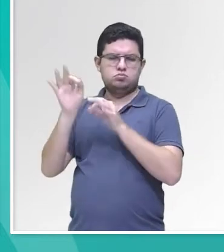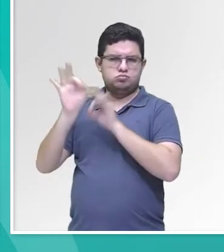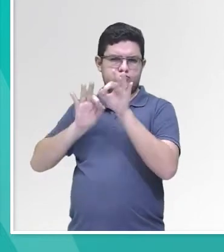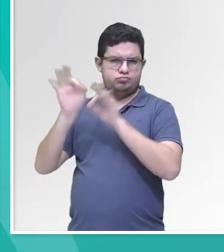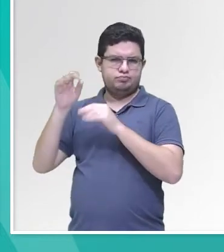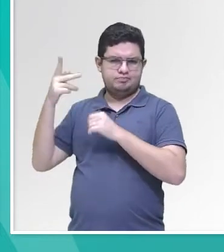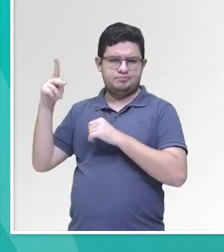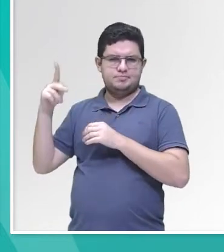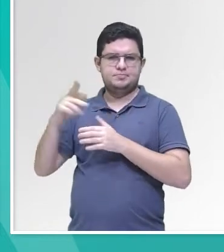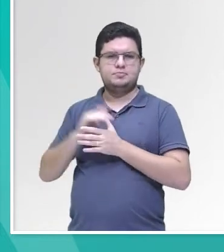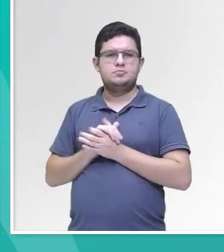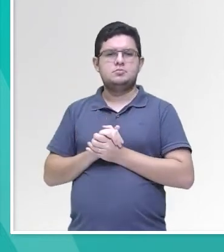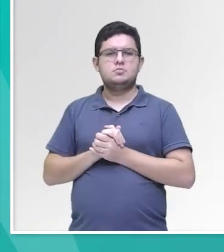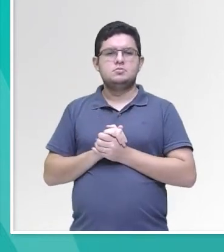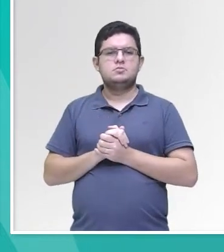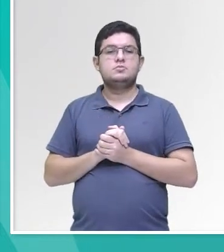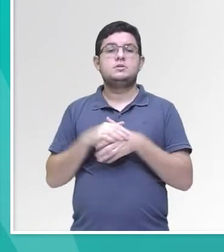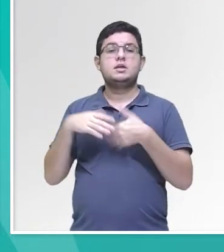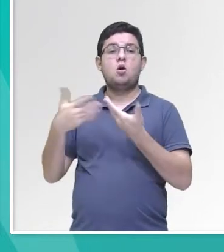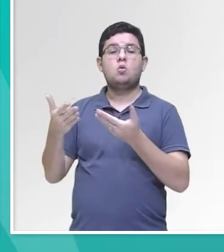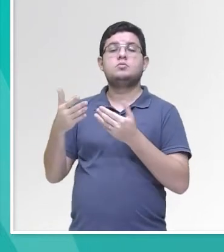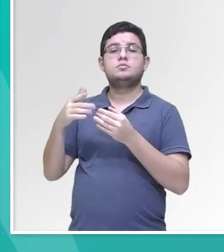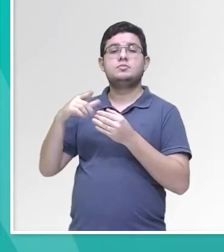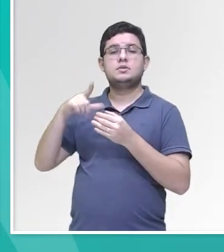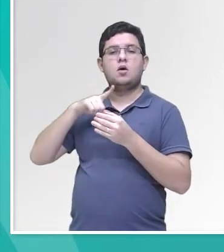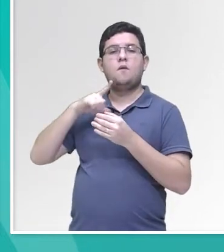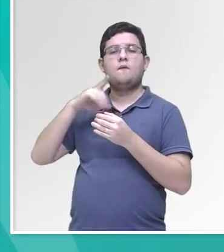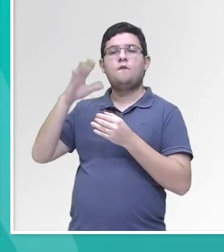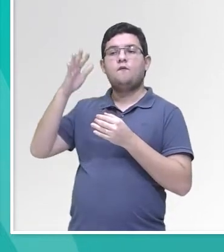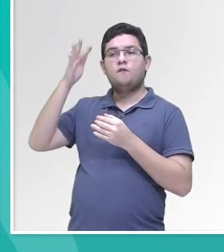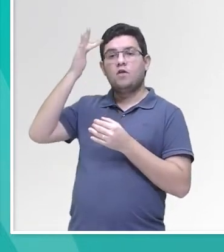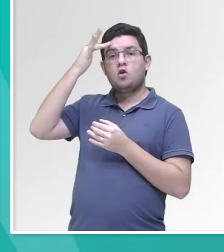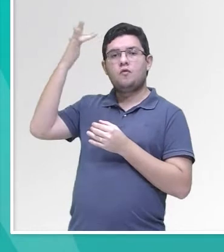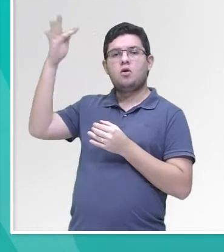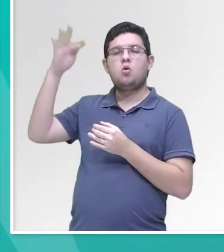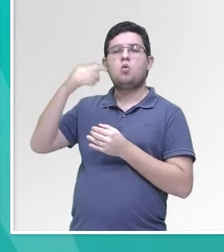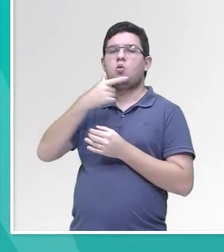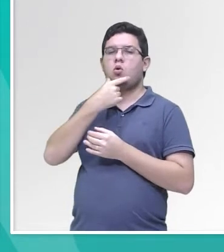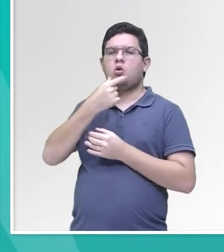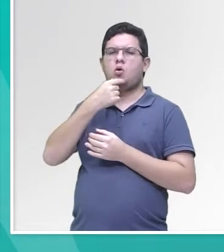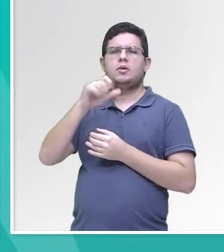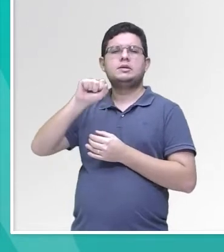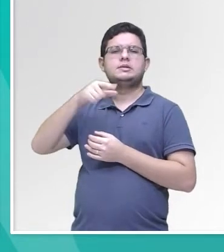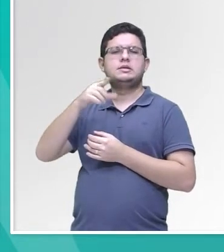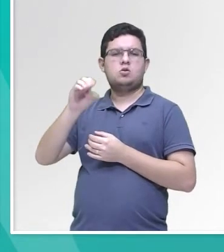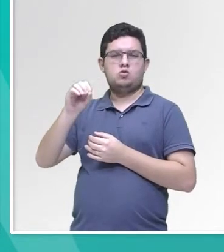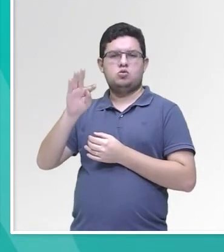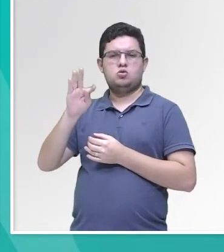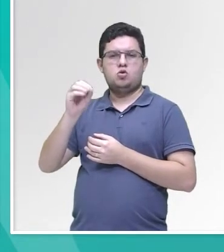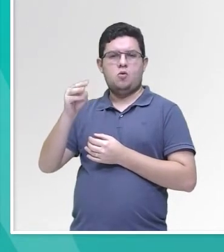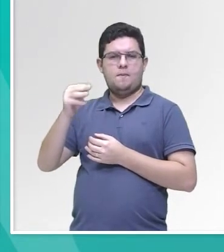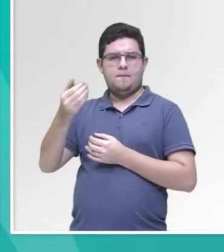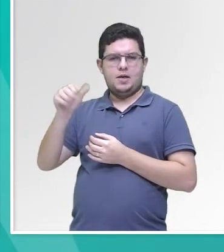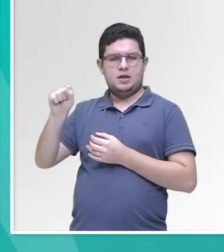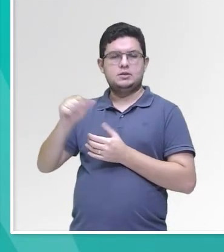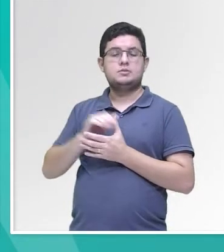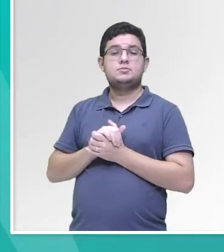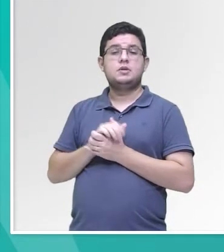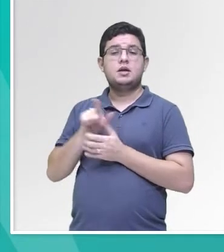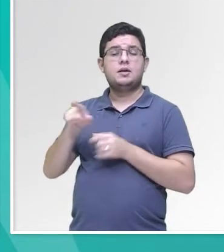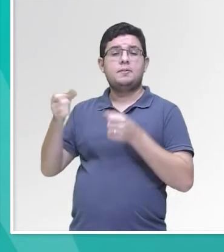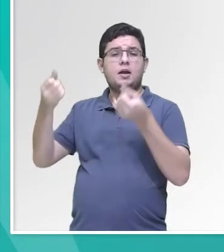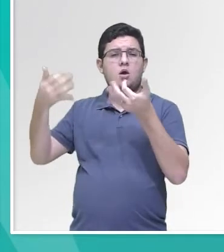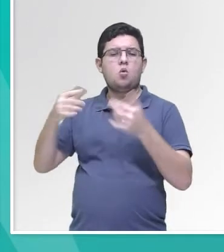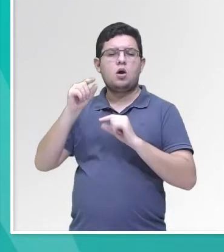aí. Sob a perspectiva filosófica de São Tomás de Aquino, todos os indivíduos de